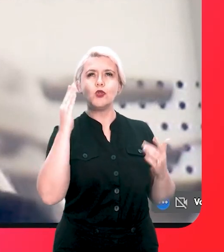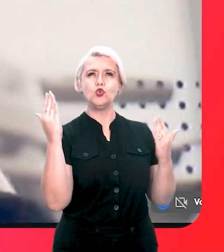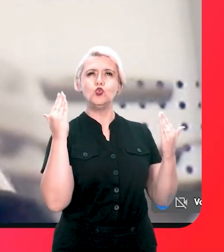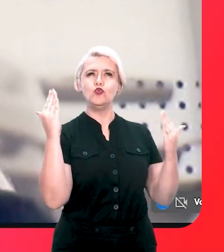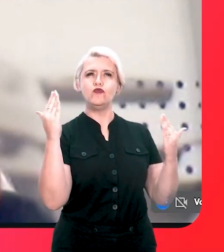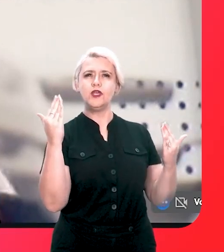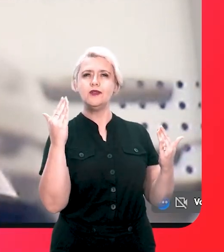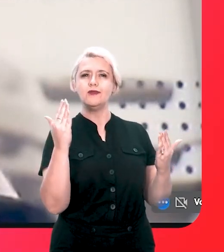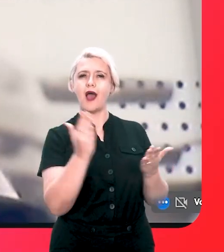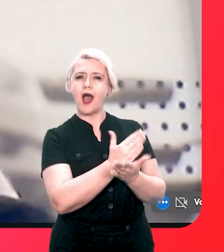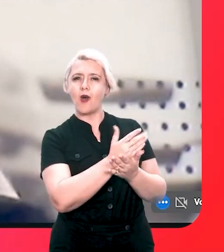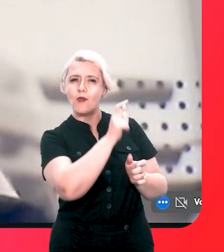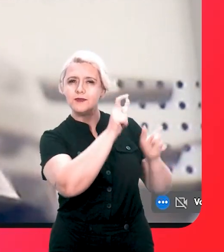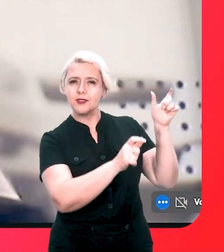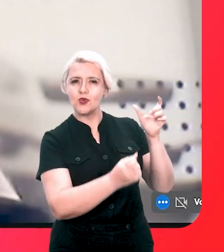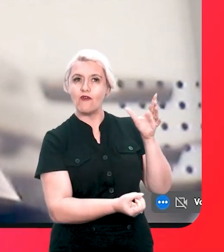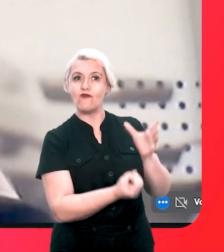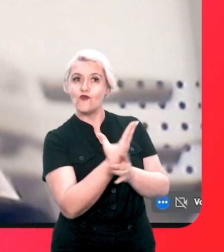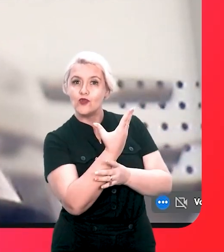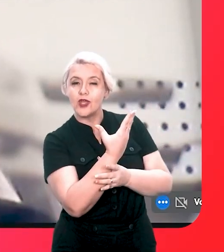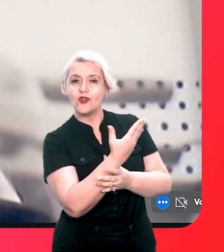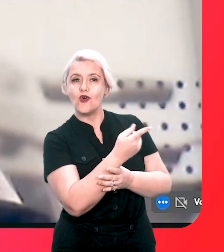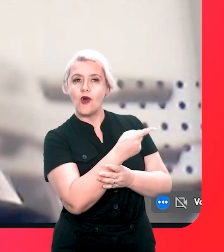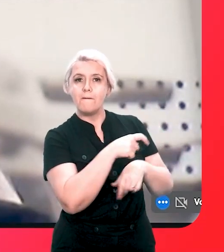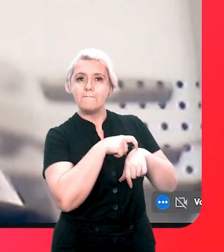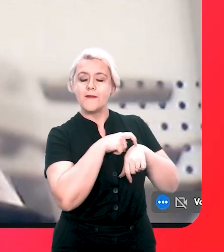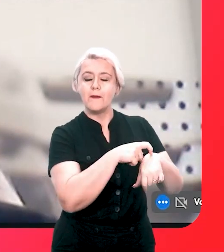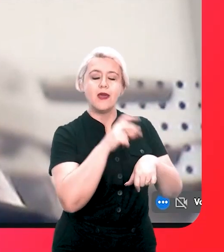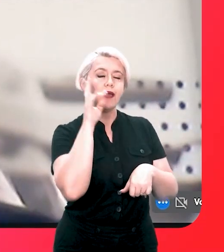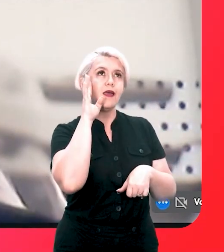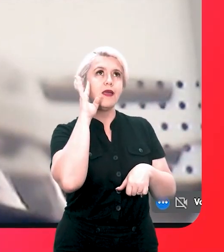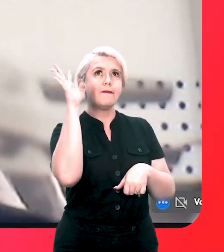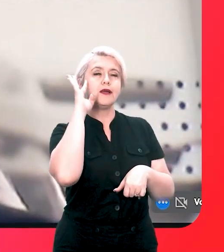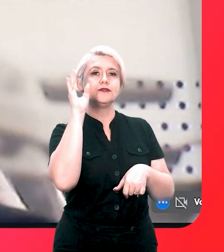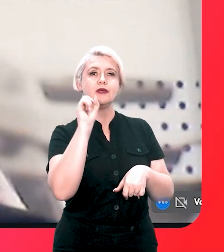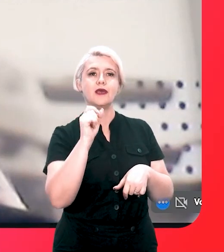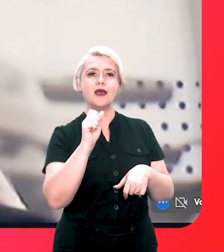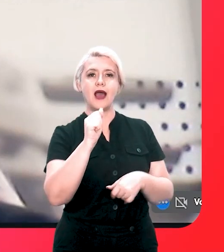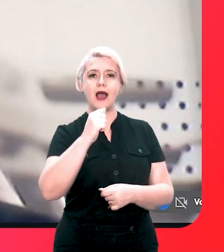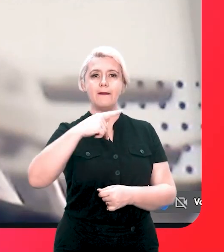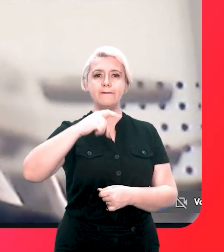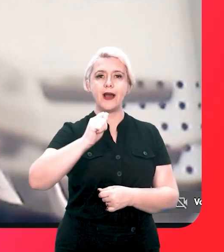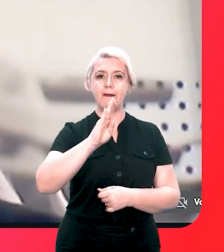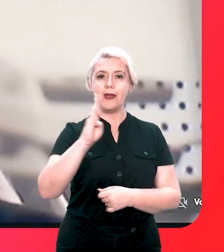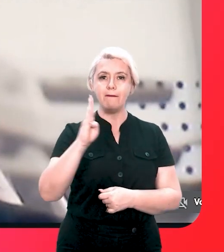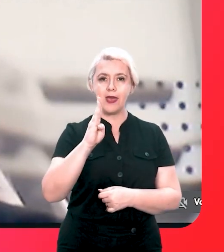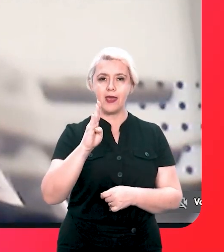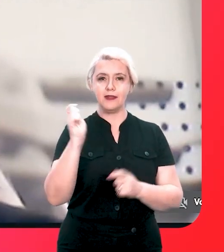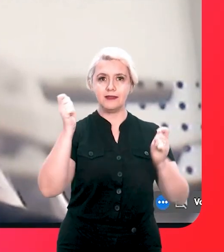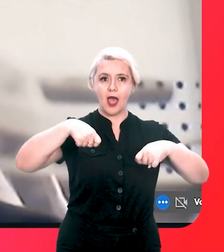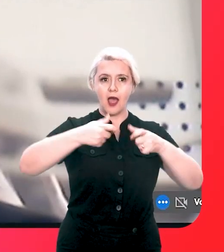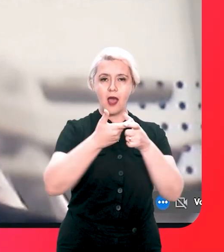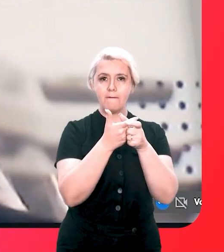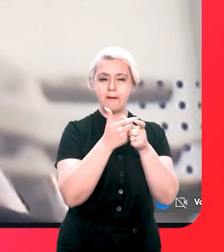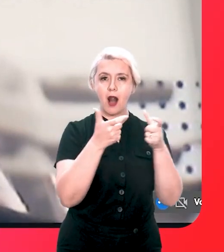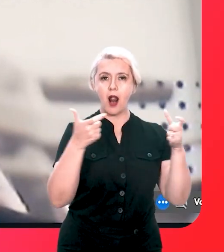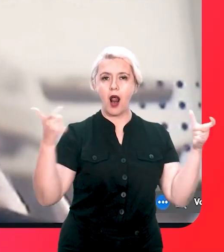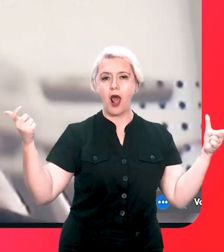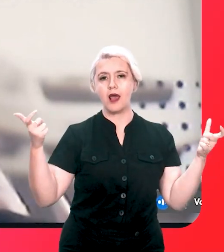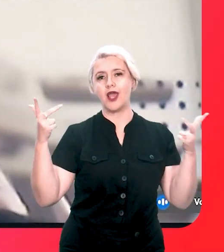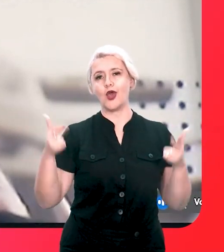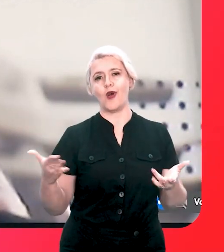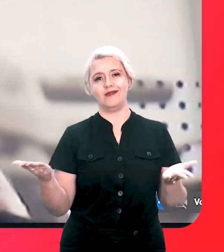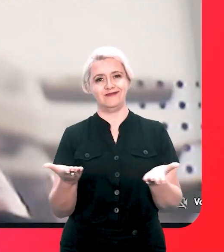imaginasse, naquele momento lá, que a PABB tomasse a proporção, tivesse o crescimento que teve,